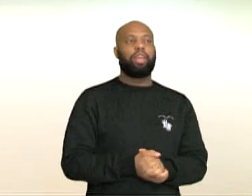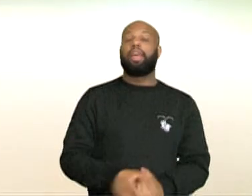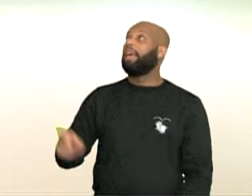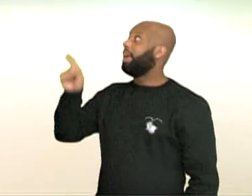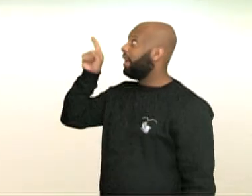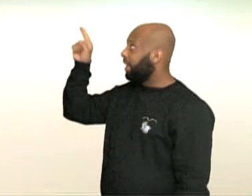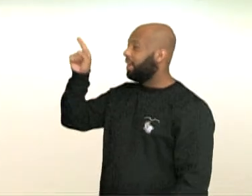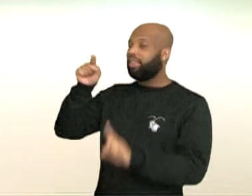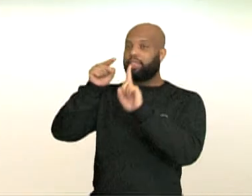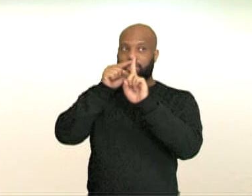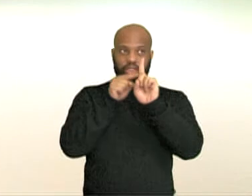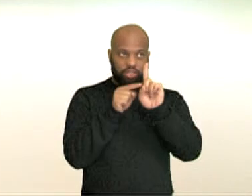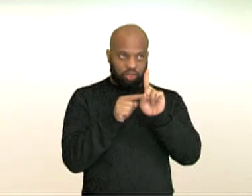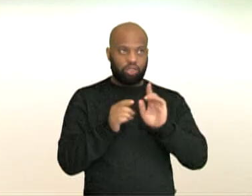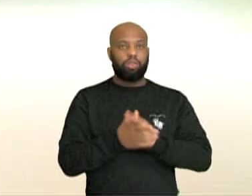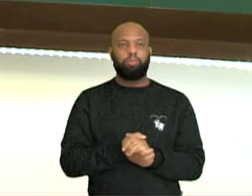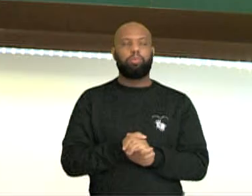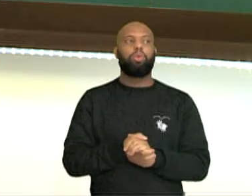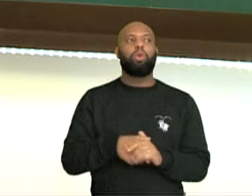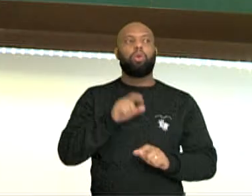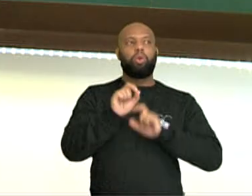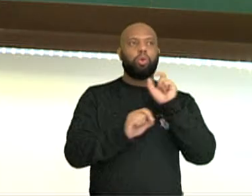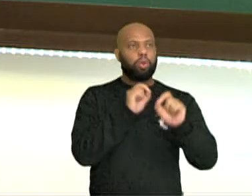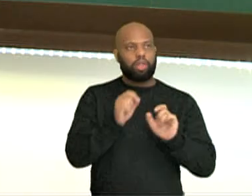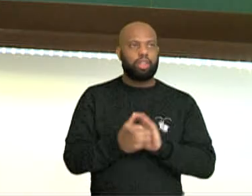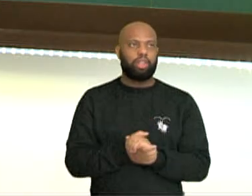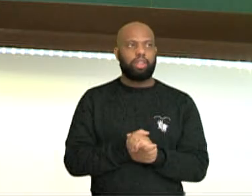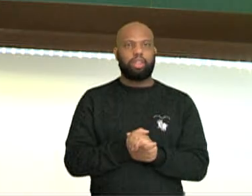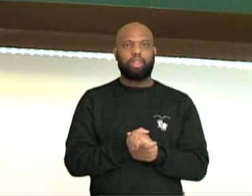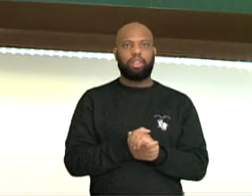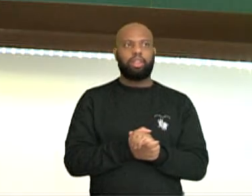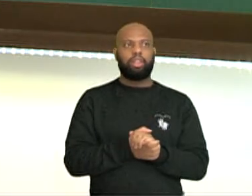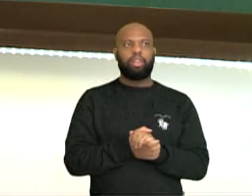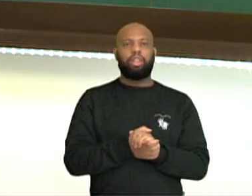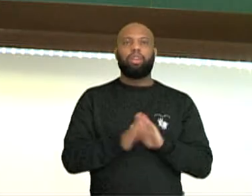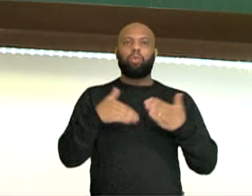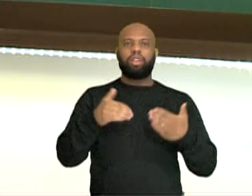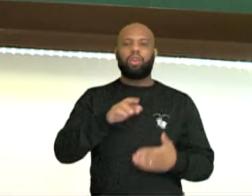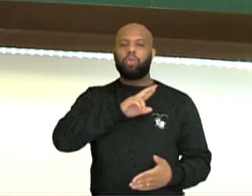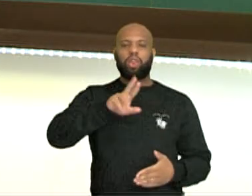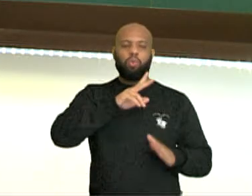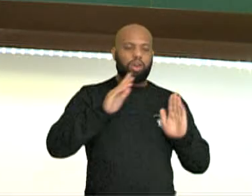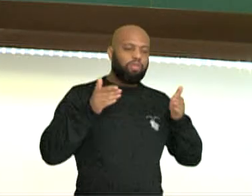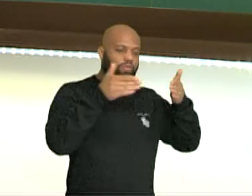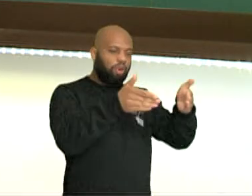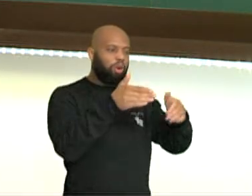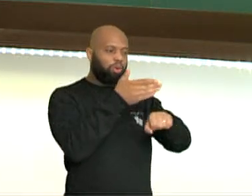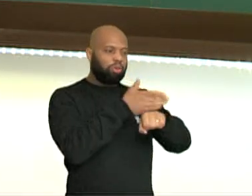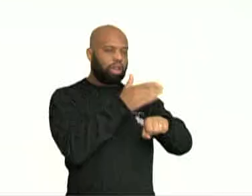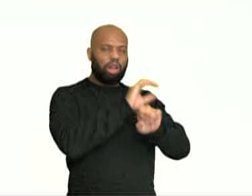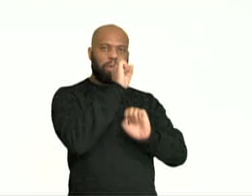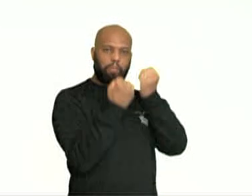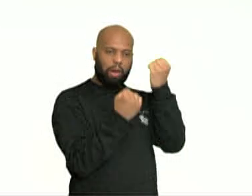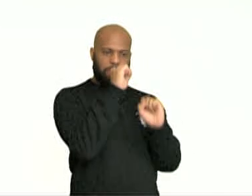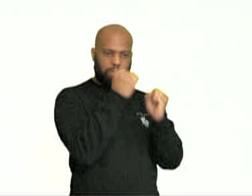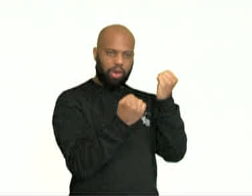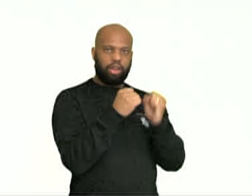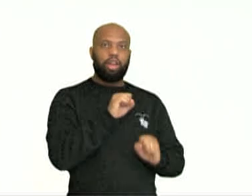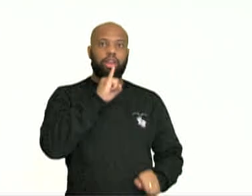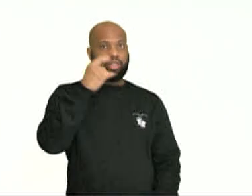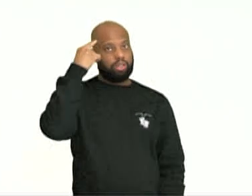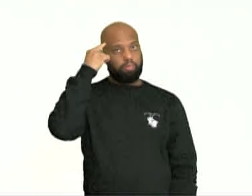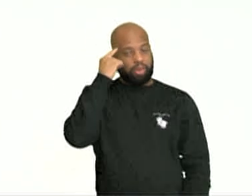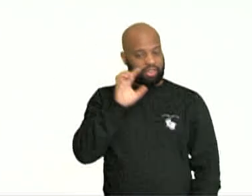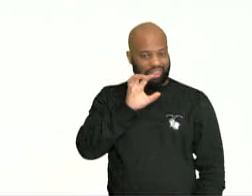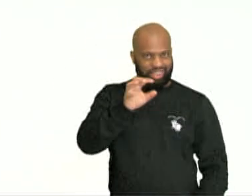Nós temos daí o Kundalini Yoga, ele não trabalha com nada voltado a exercícios físicos, tá? Quando nós pensamos